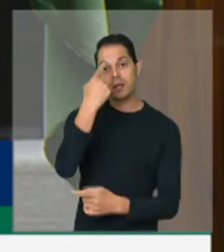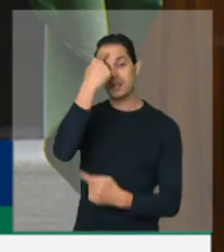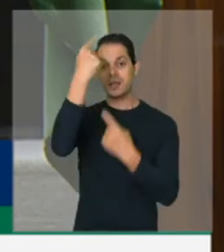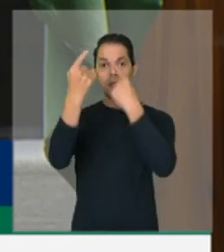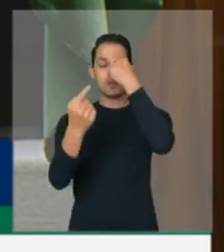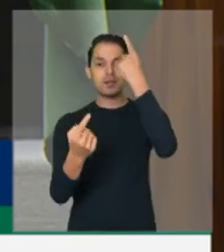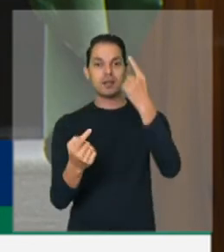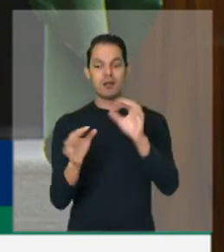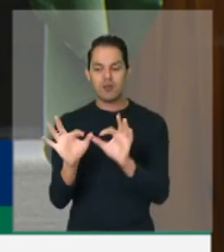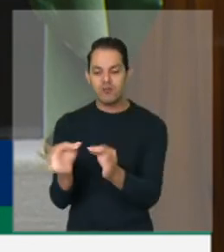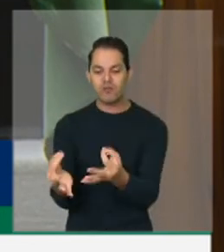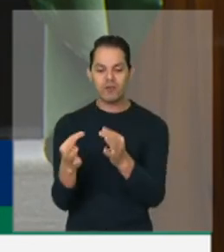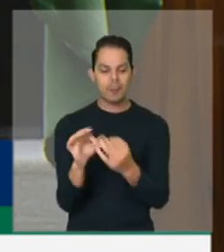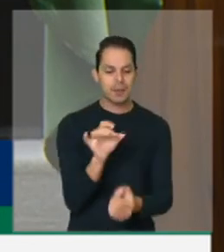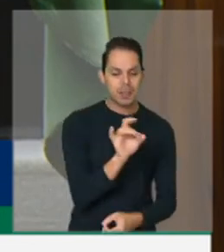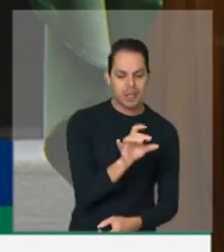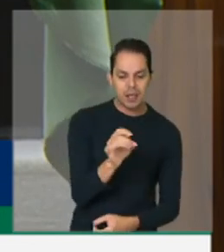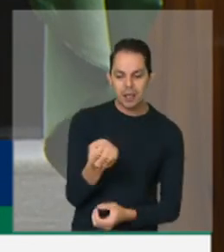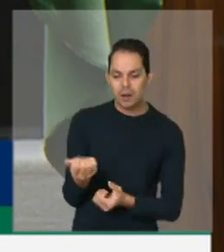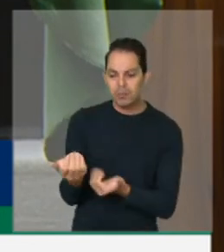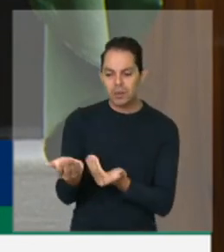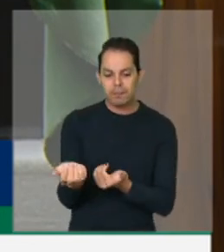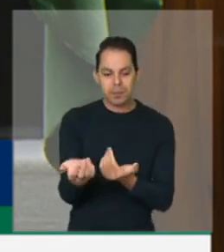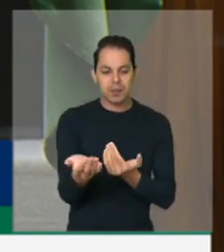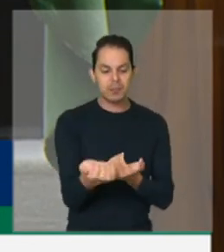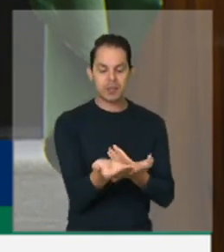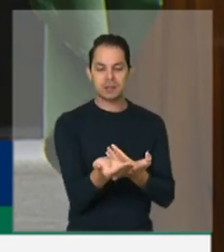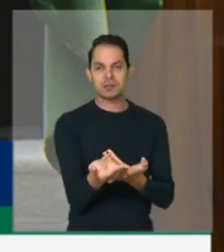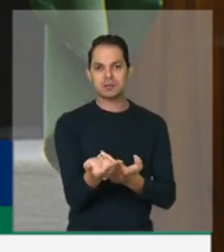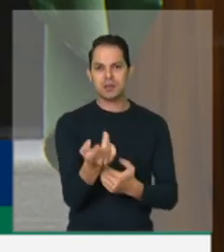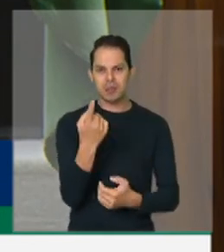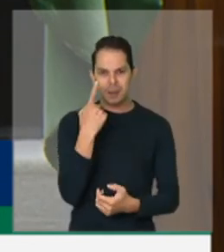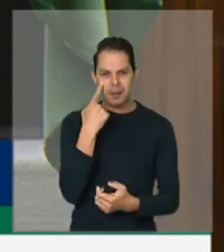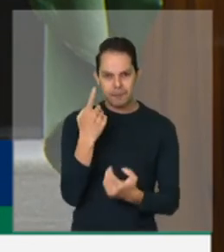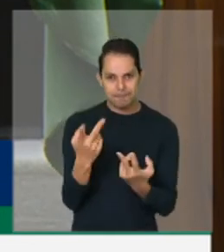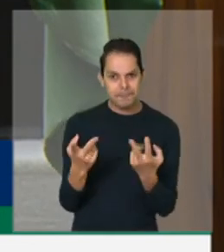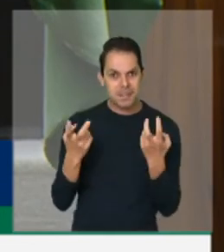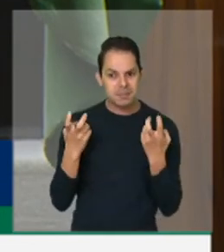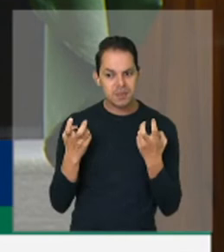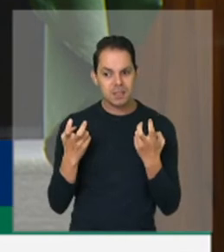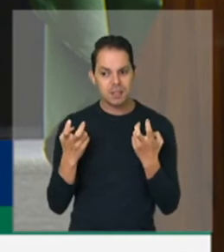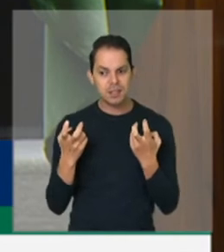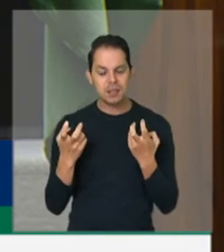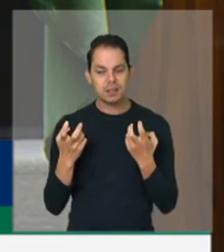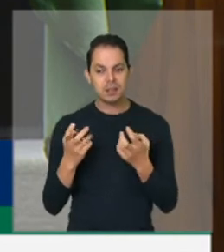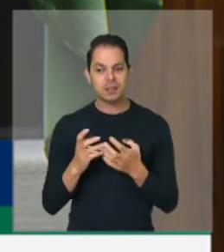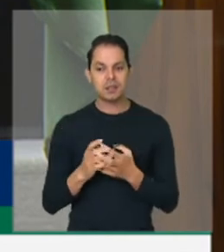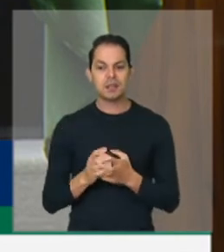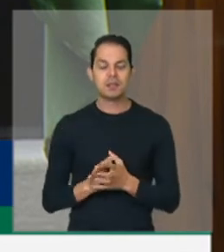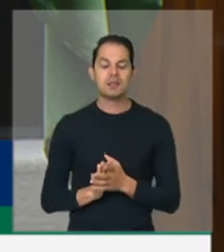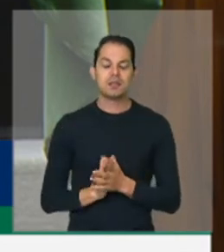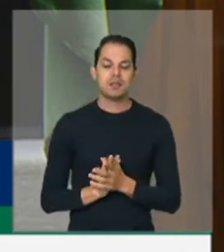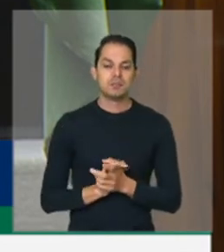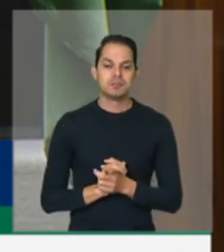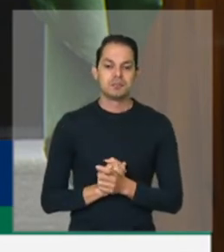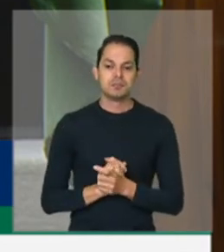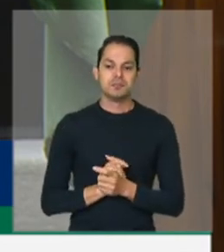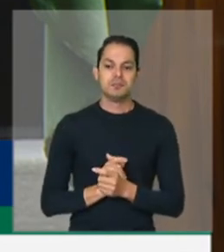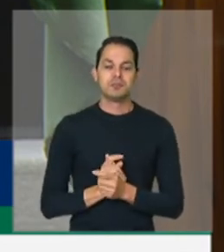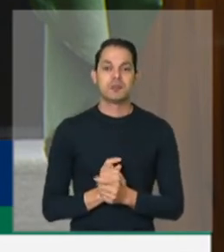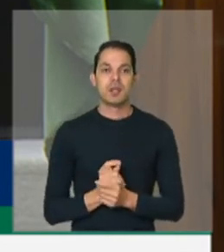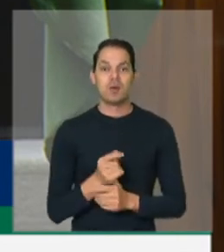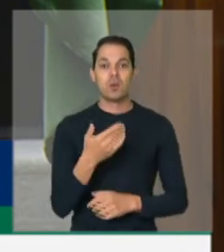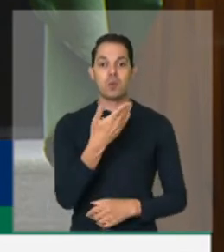por família. Vejam, é exatamente o destino de um